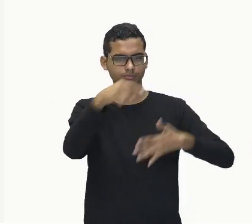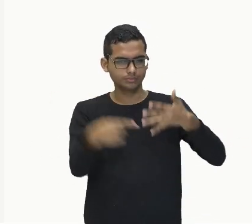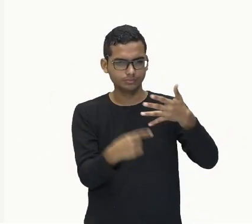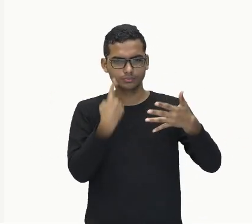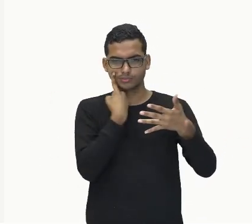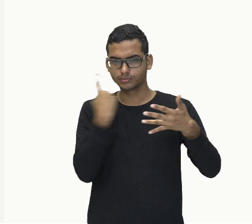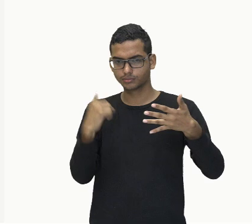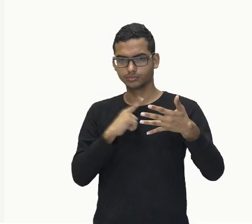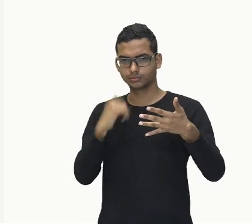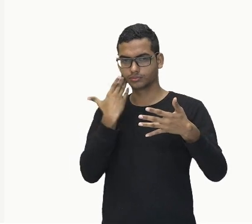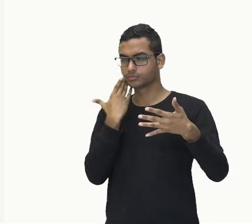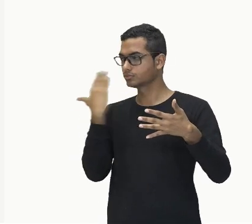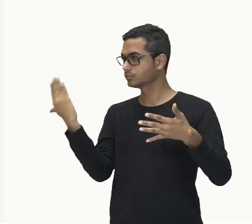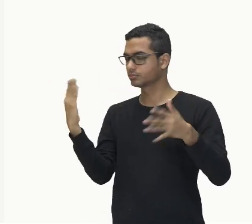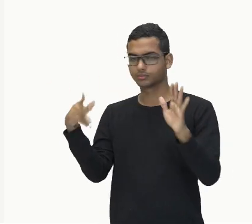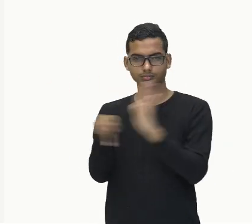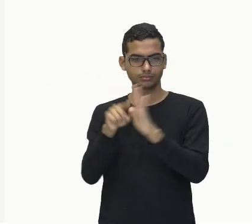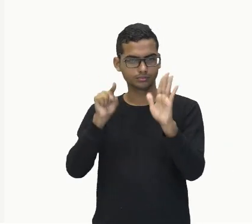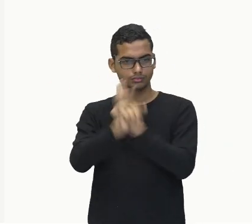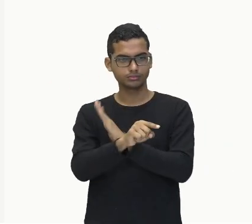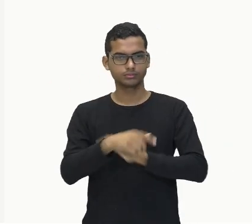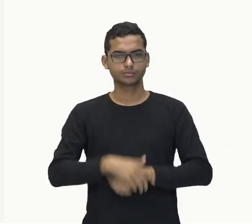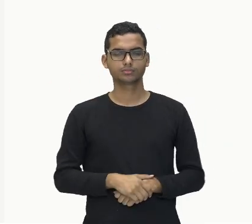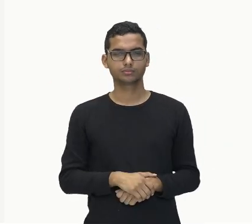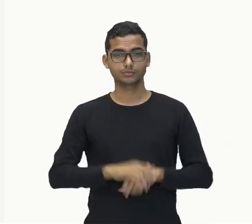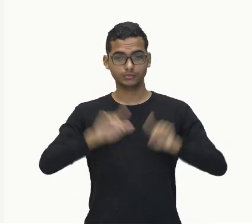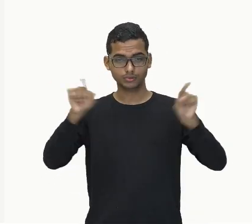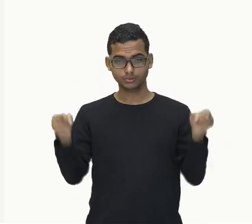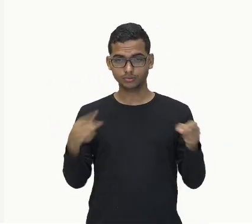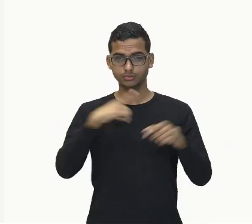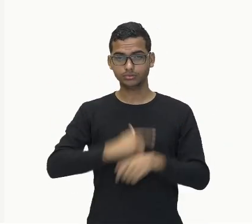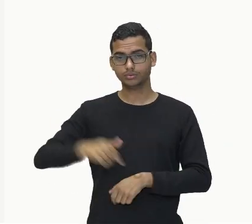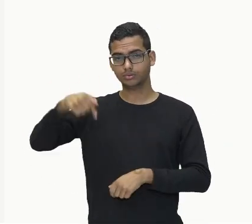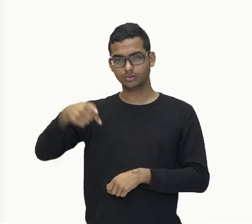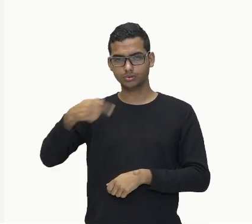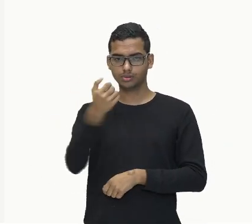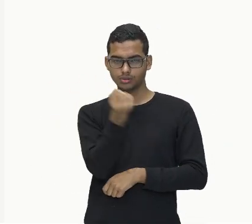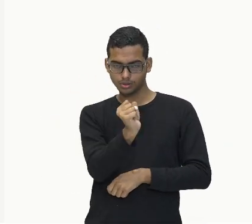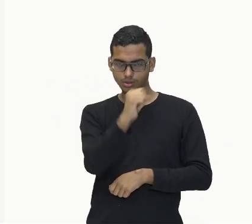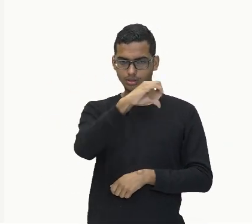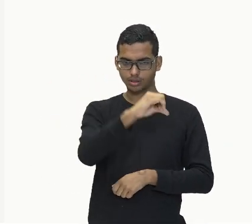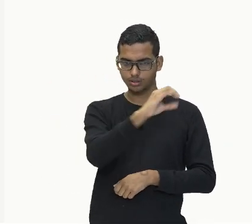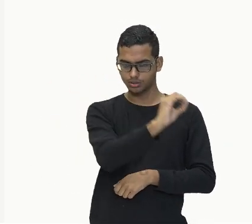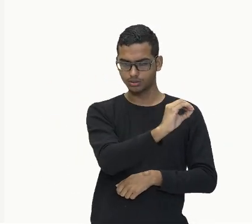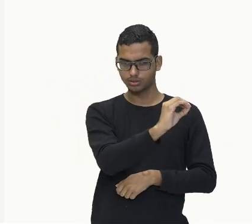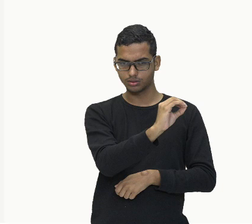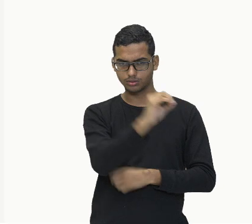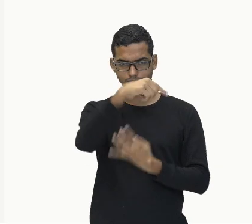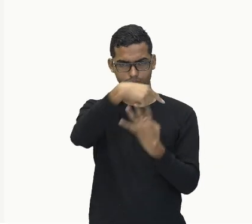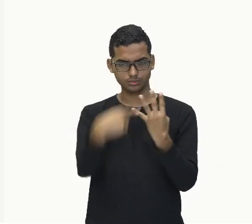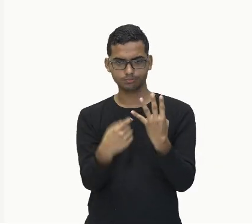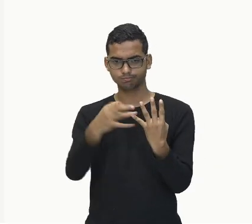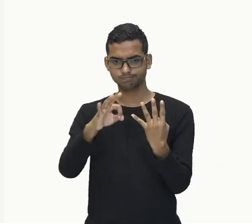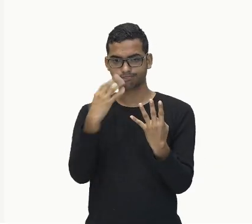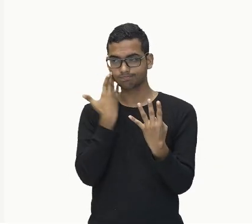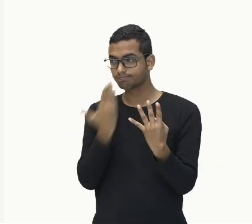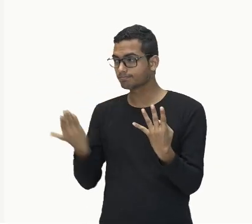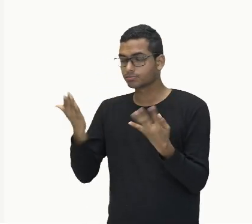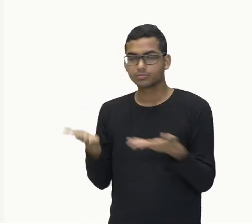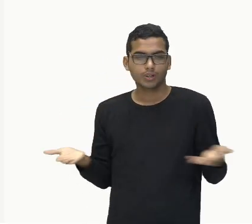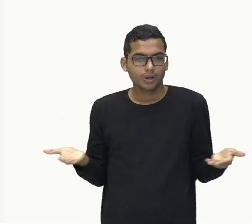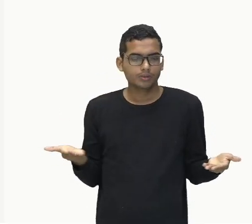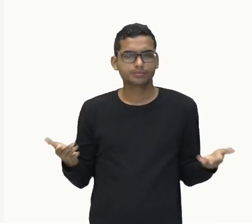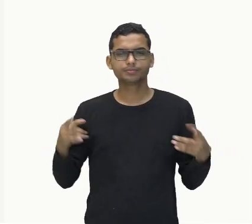gente tem. A gente tem os elementos 7, 8, 9 e 0. Então, quais são